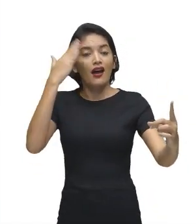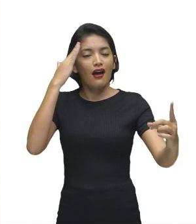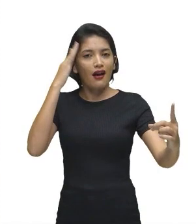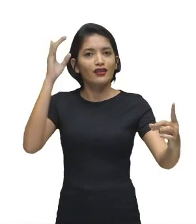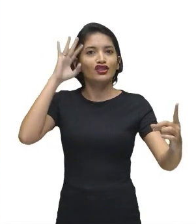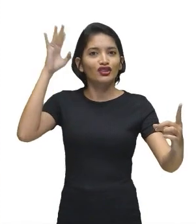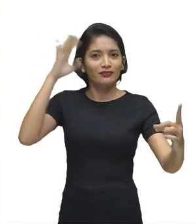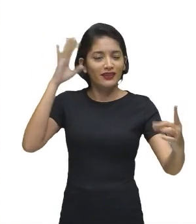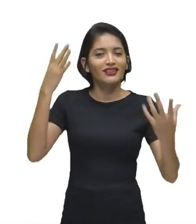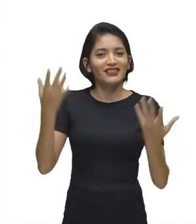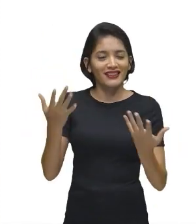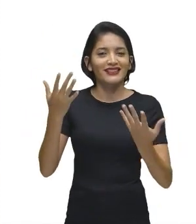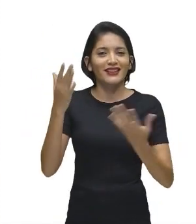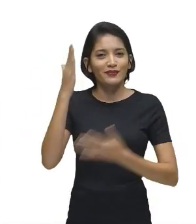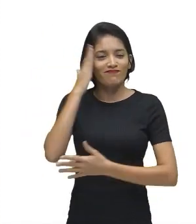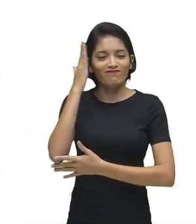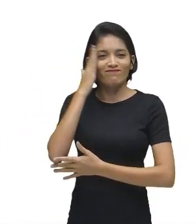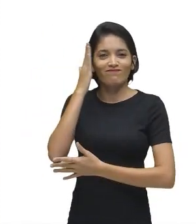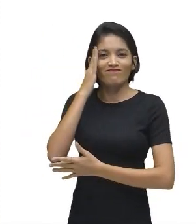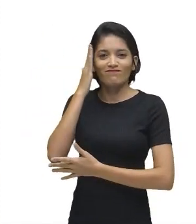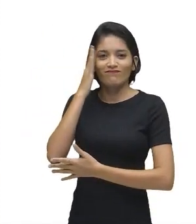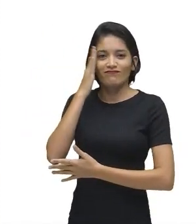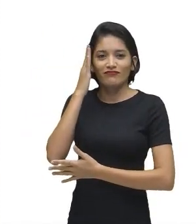né? Que você vai